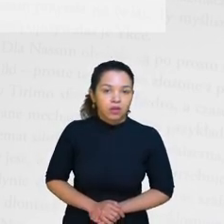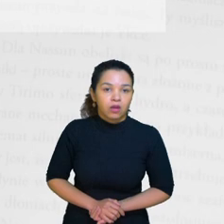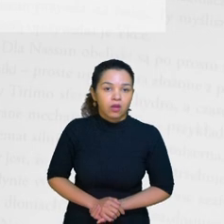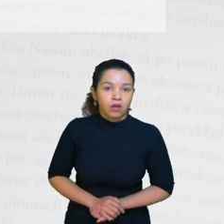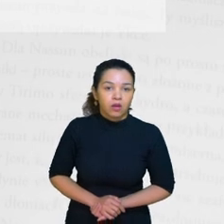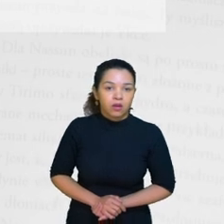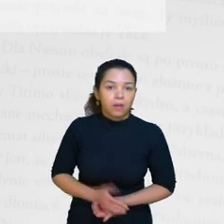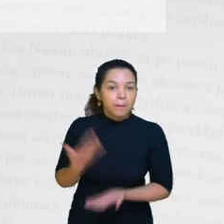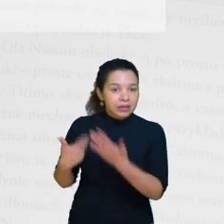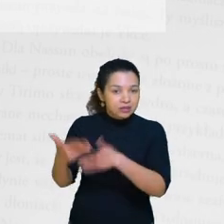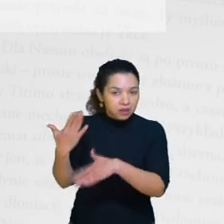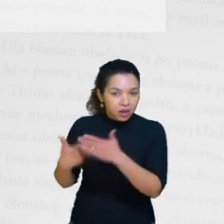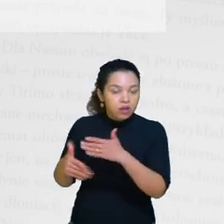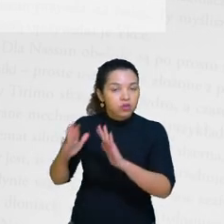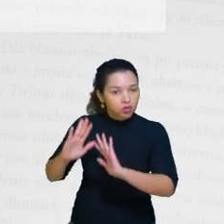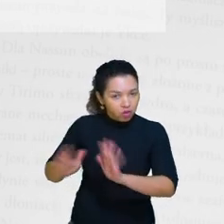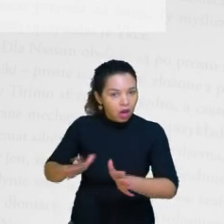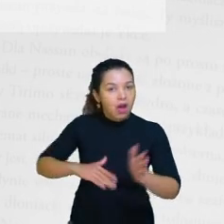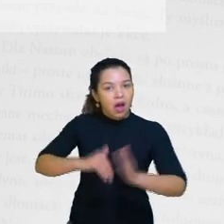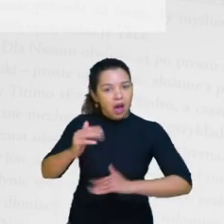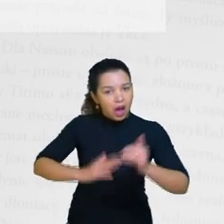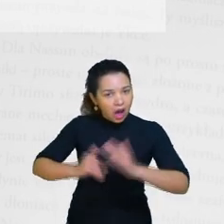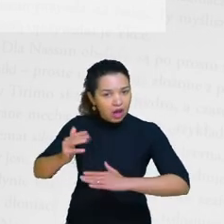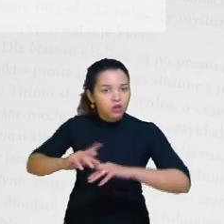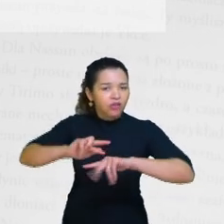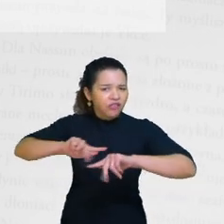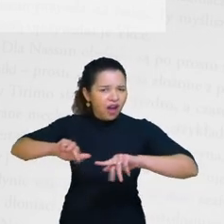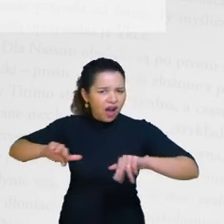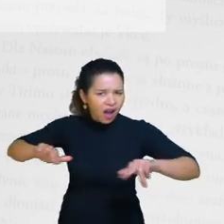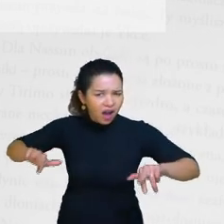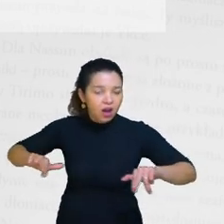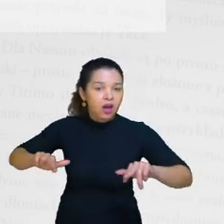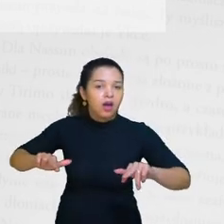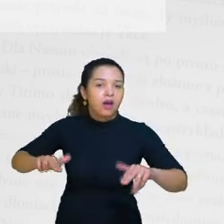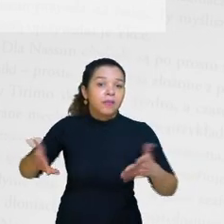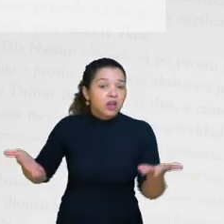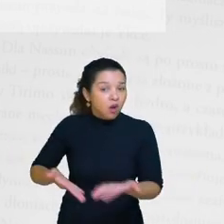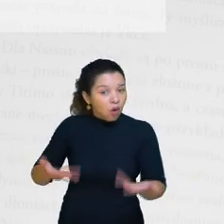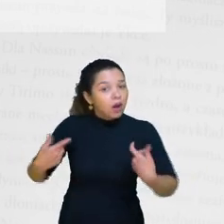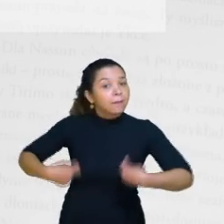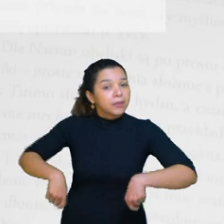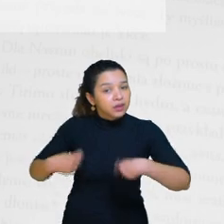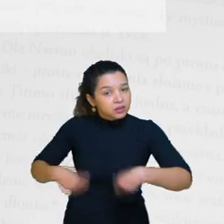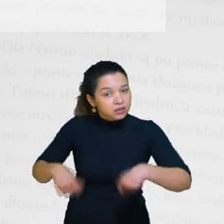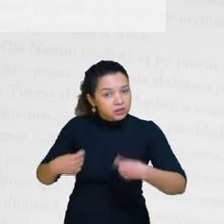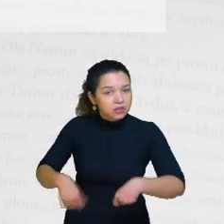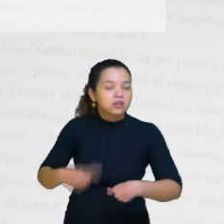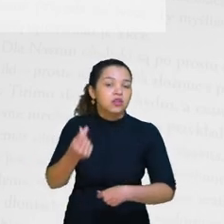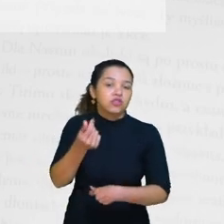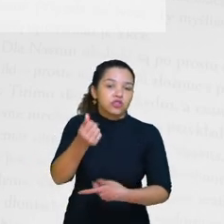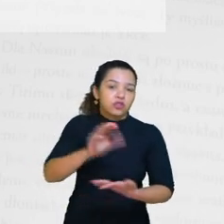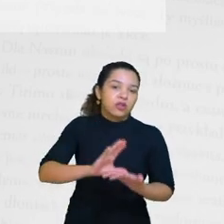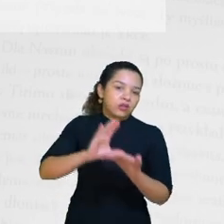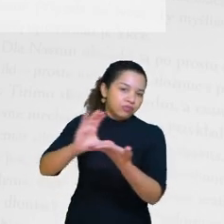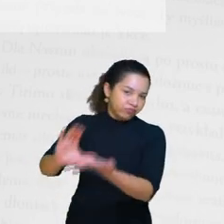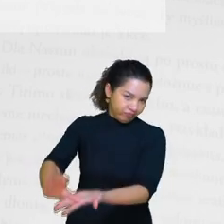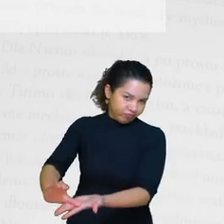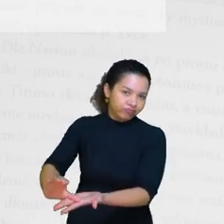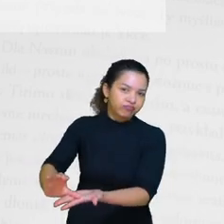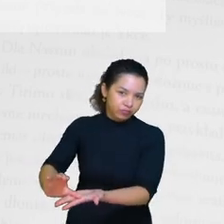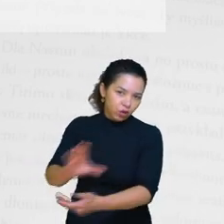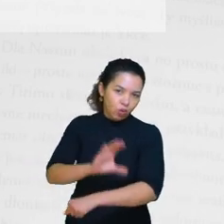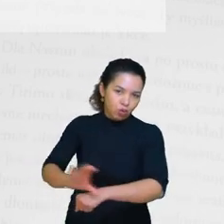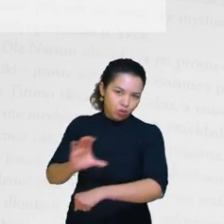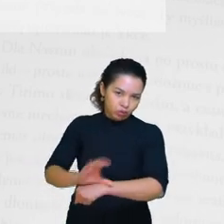estado já fez mas é necessário que haja um aporte de recursos para financiar eh os cursos de